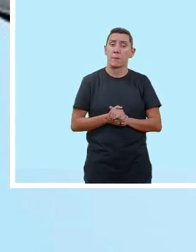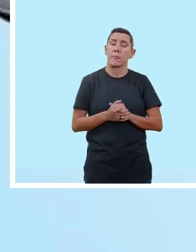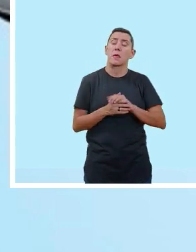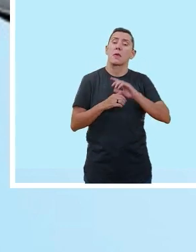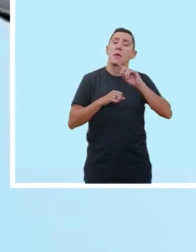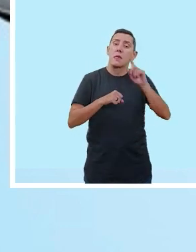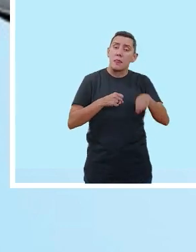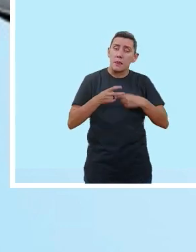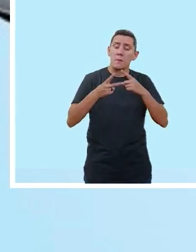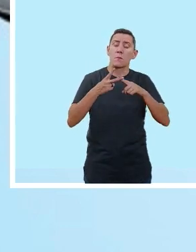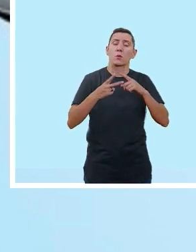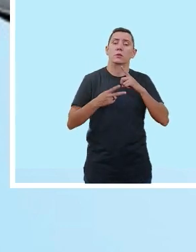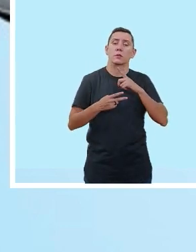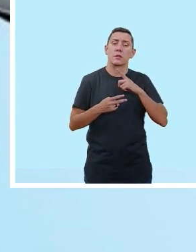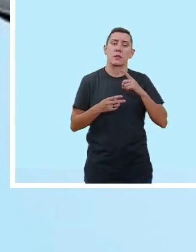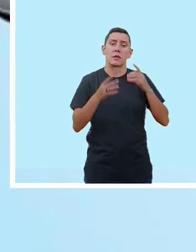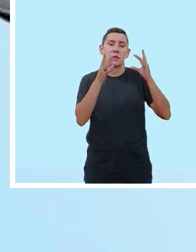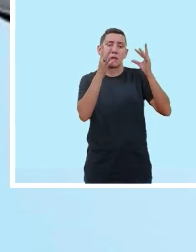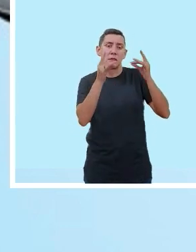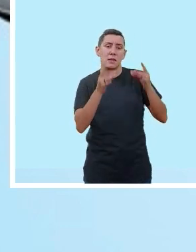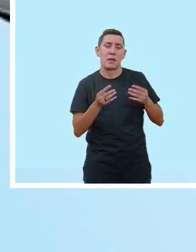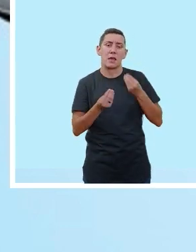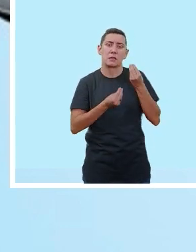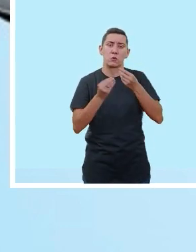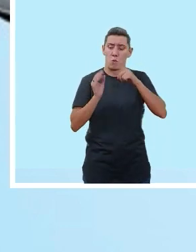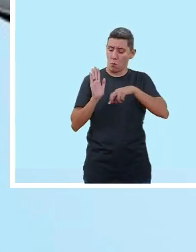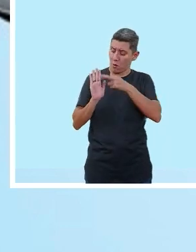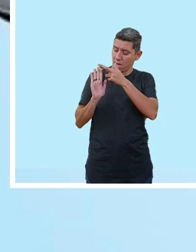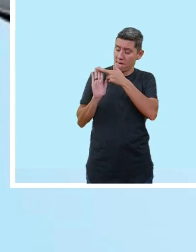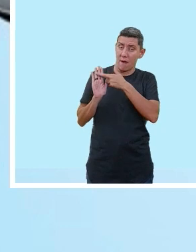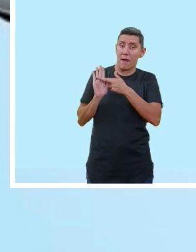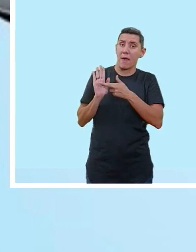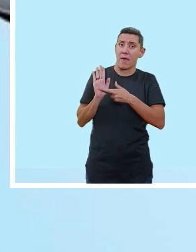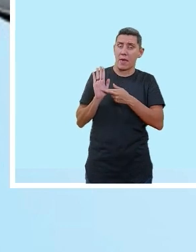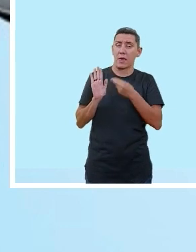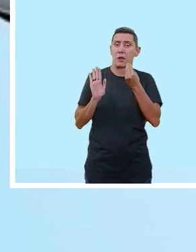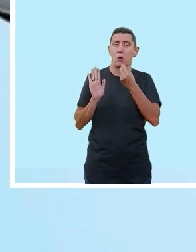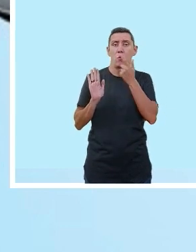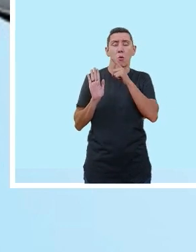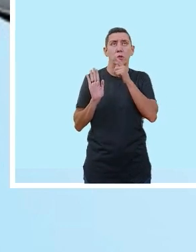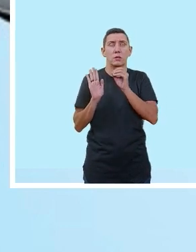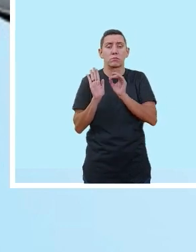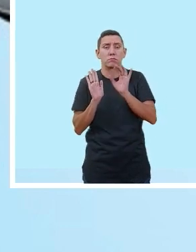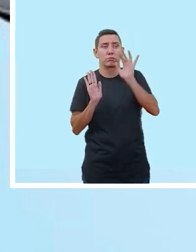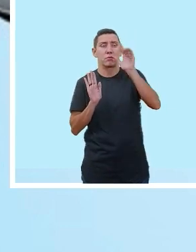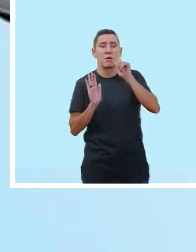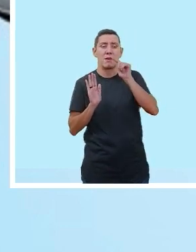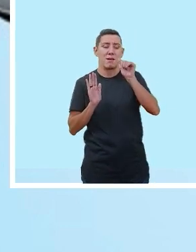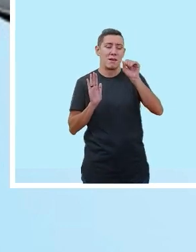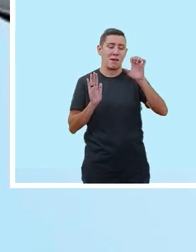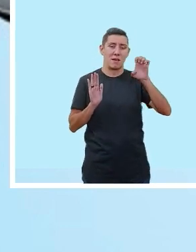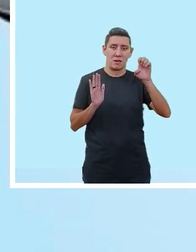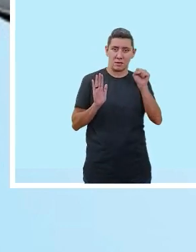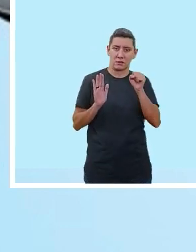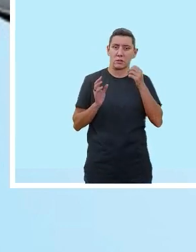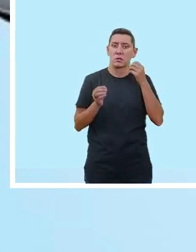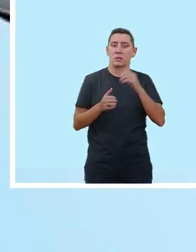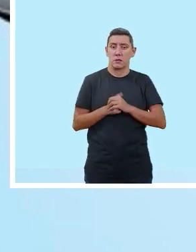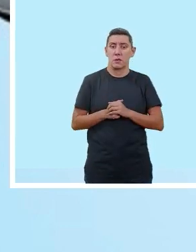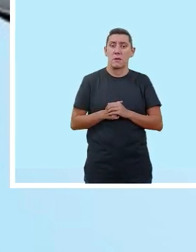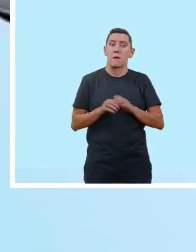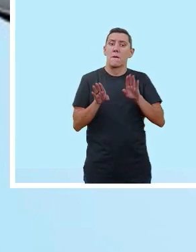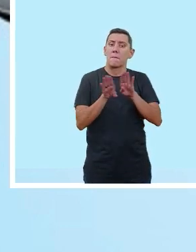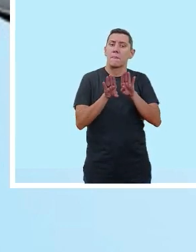da questão do protocolo de gases de emissão de efeito estufa, como isso acontece, dando um pouquinho de teoria a